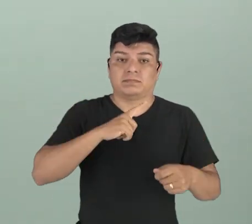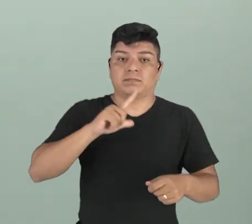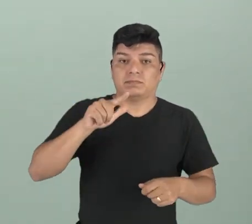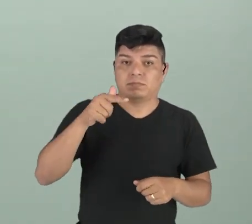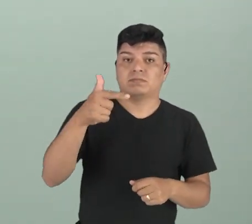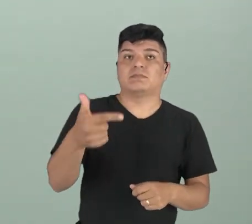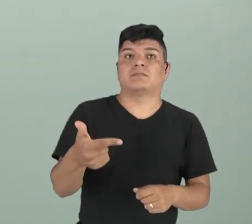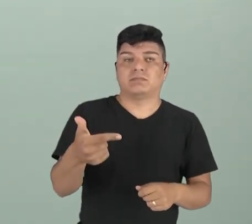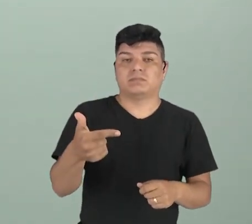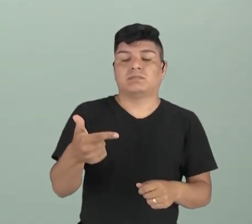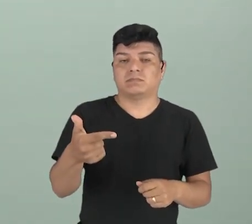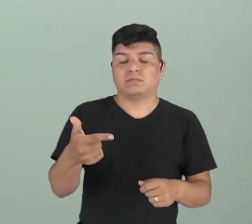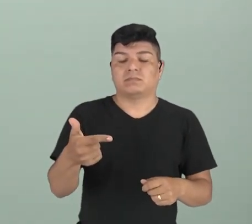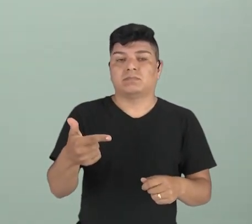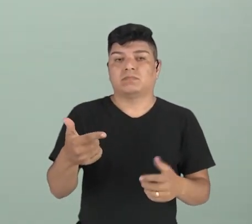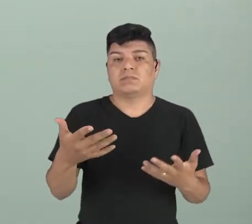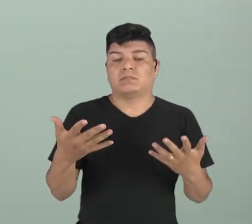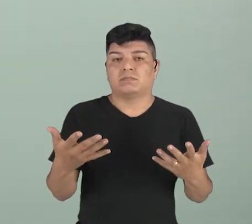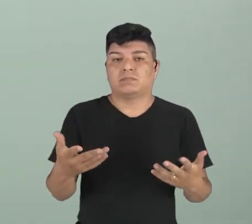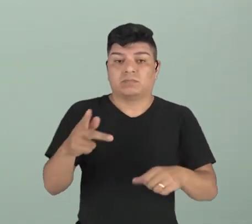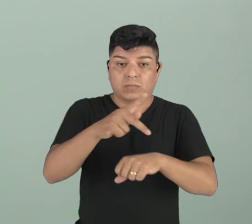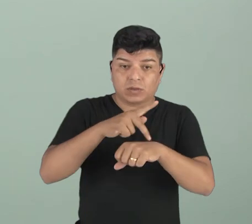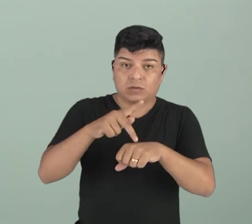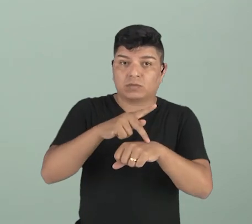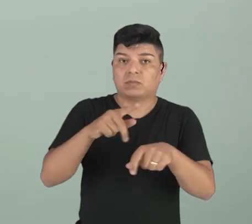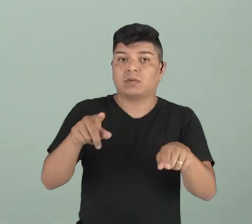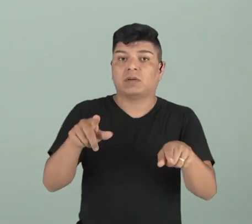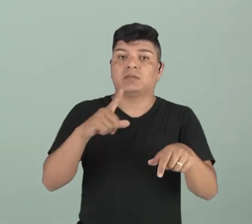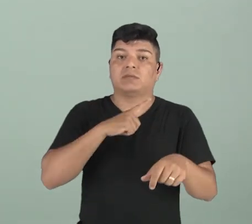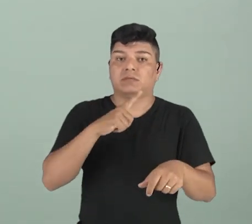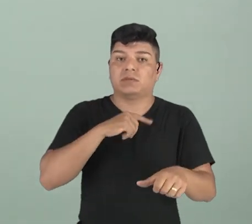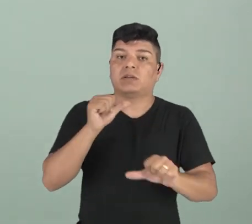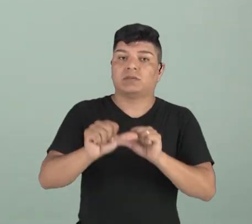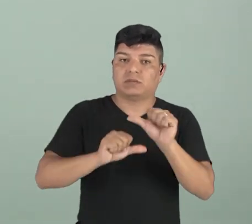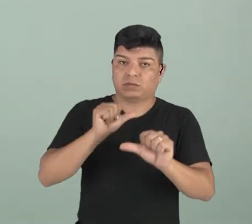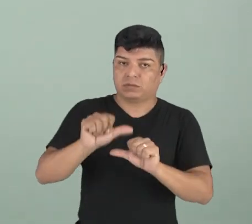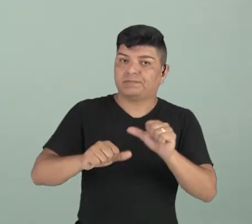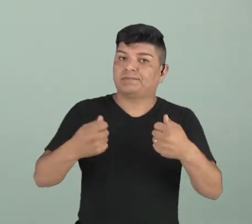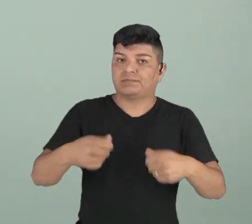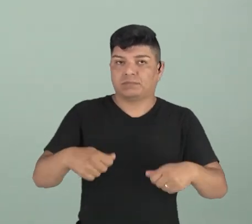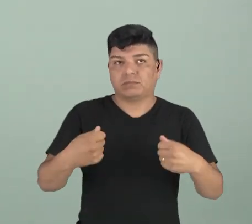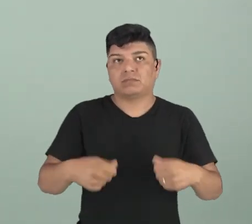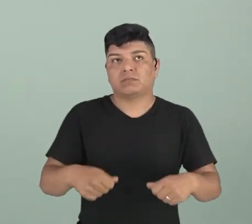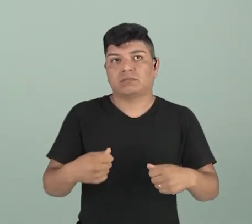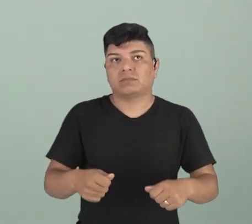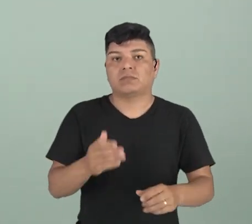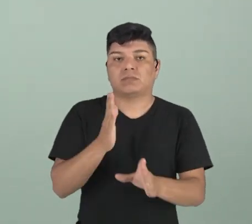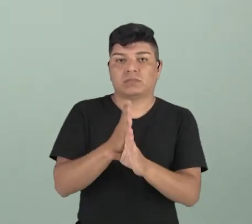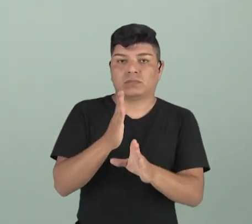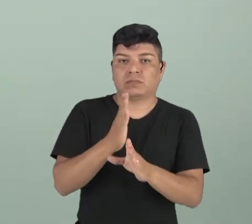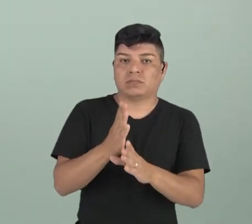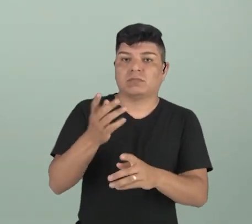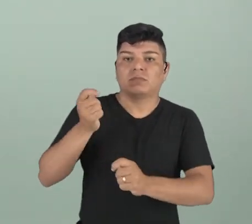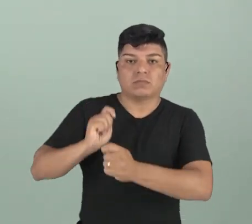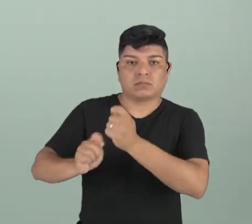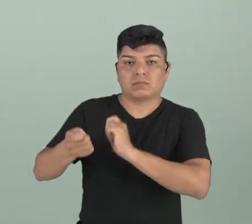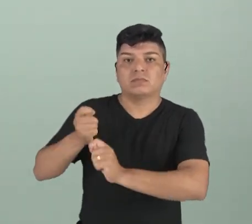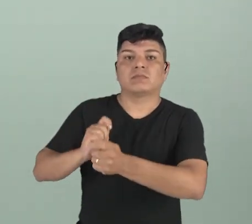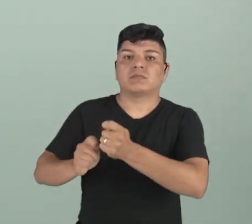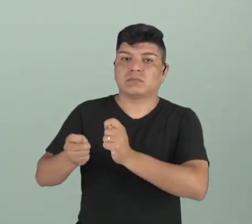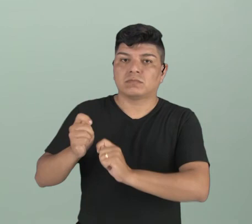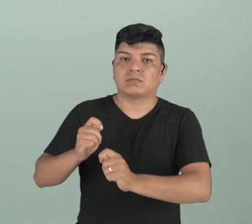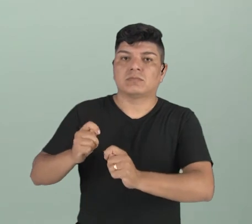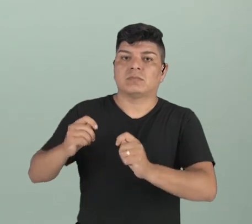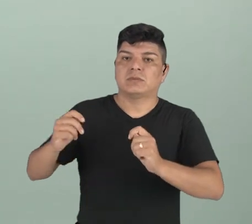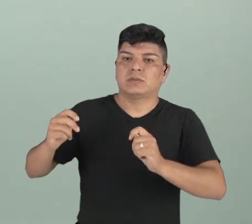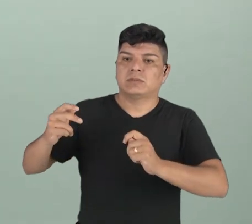outras situações que os países tiveram que mudar os fusos horários em função de questões econômicas, em função